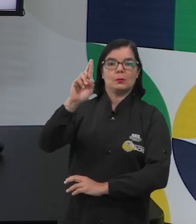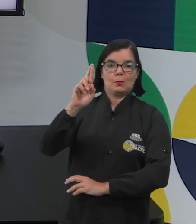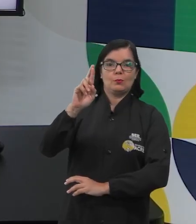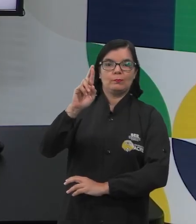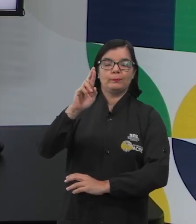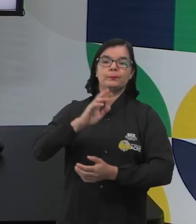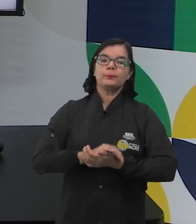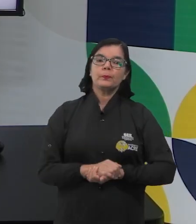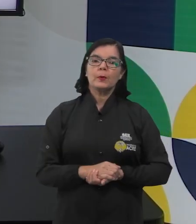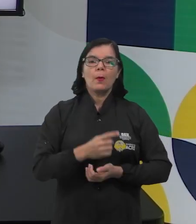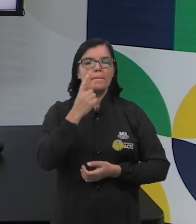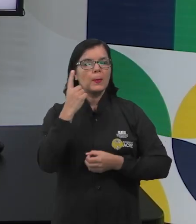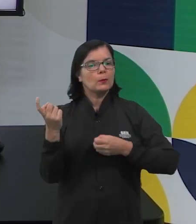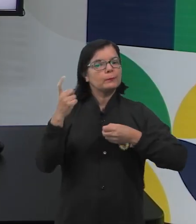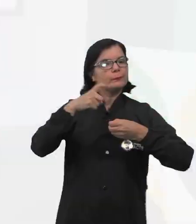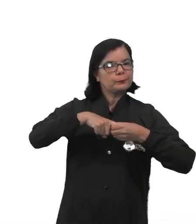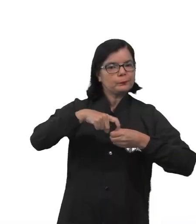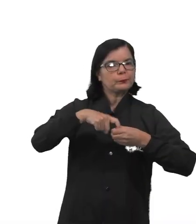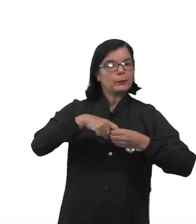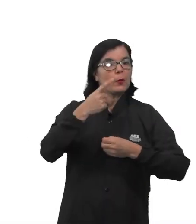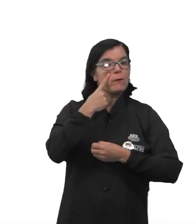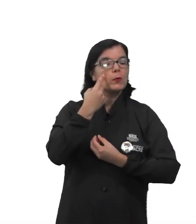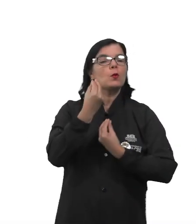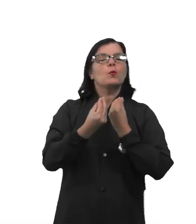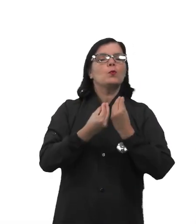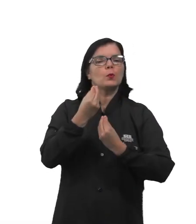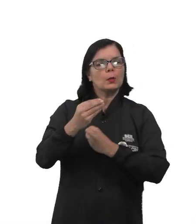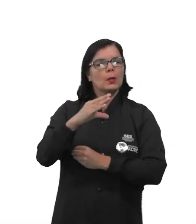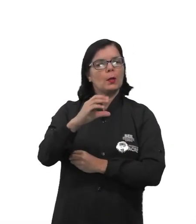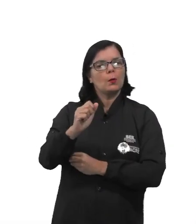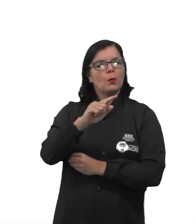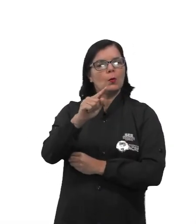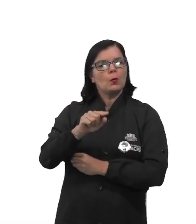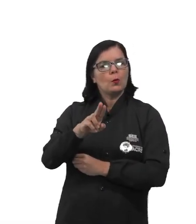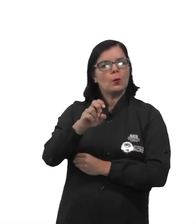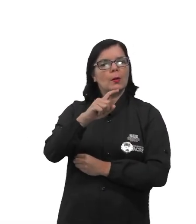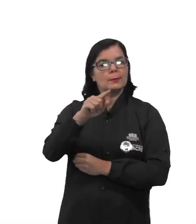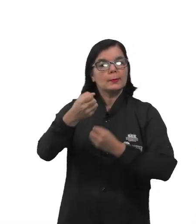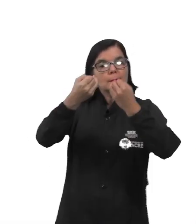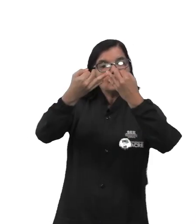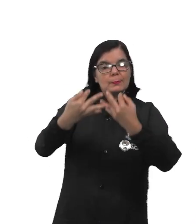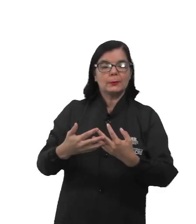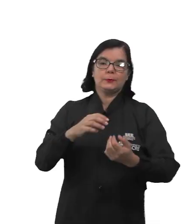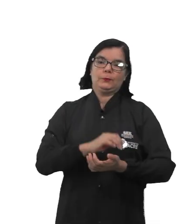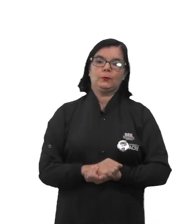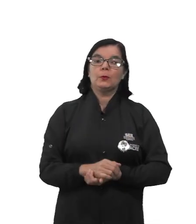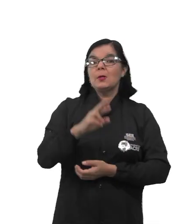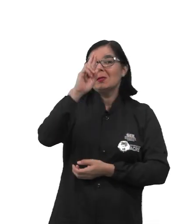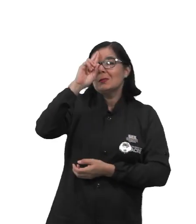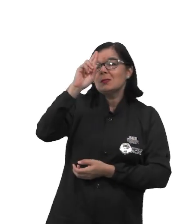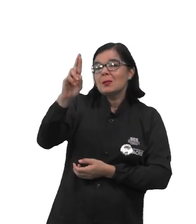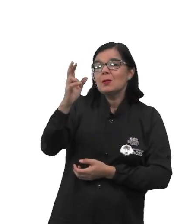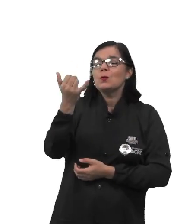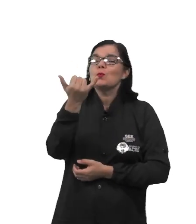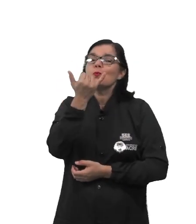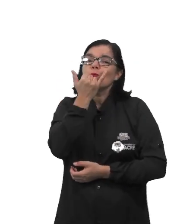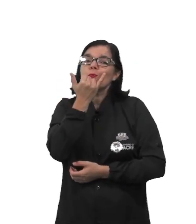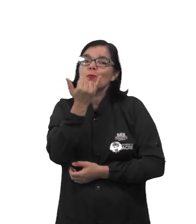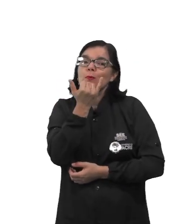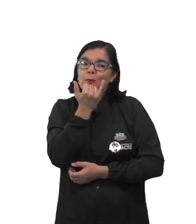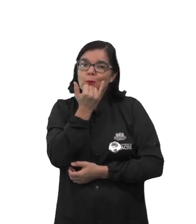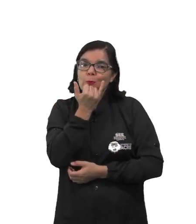religiosa. Então, bora voltar aqui e ver o que o Cazuza, né? O que o eu lírico está falando. Senhor,